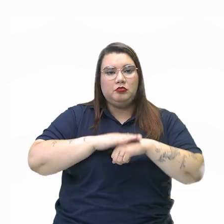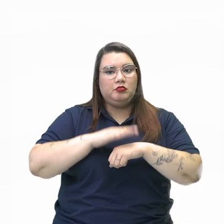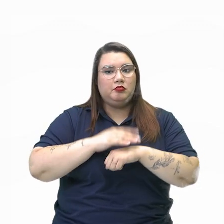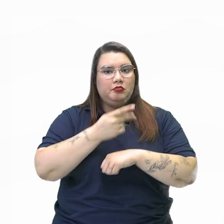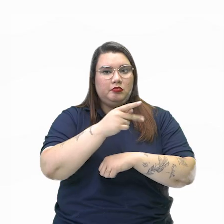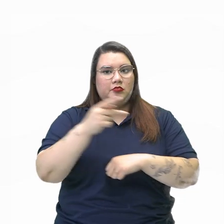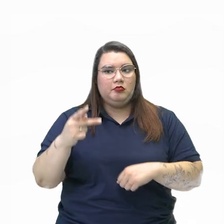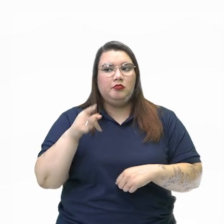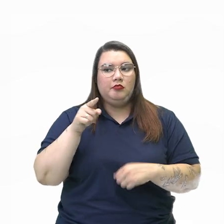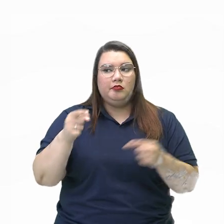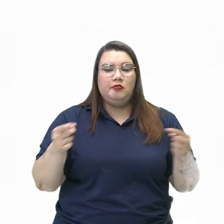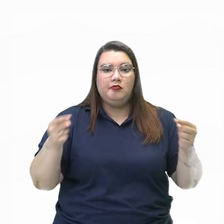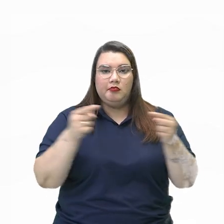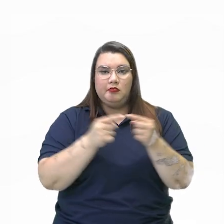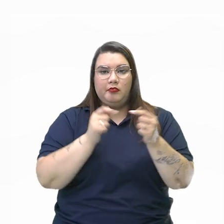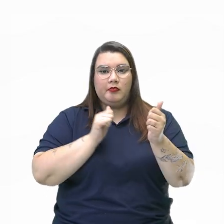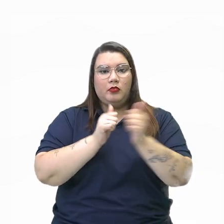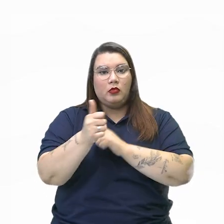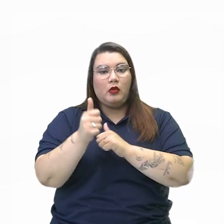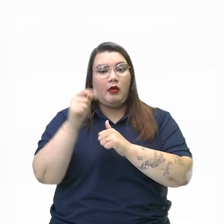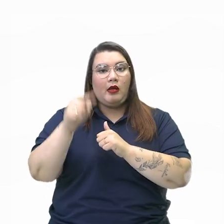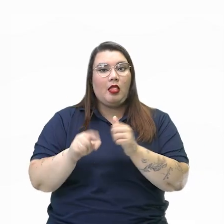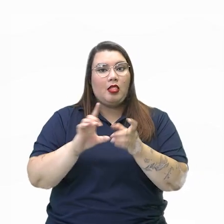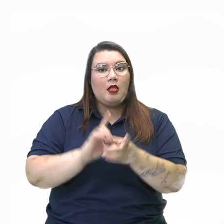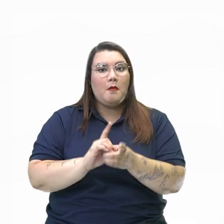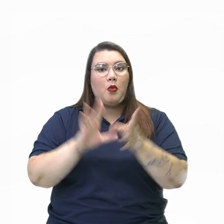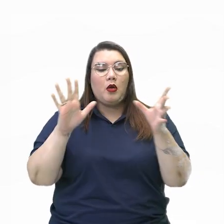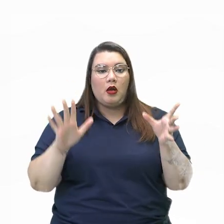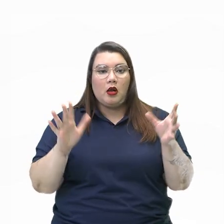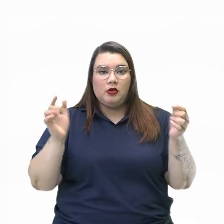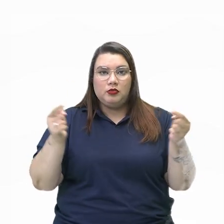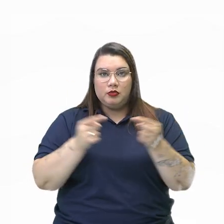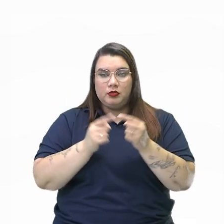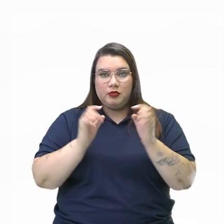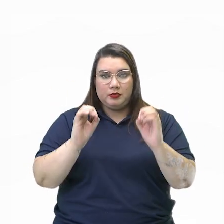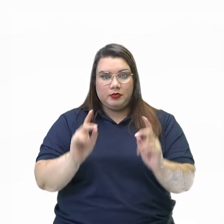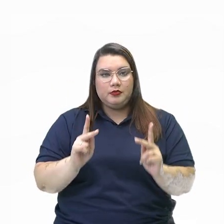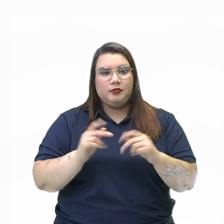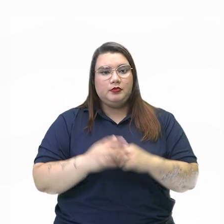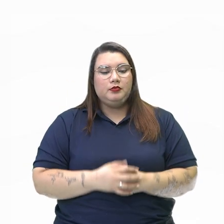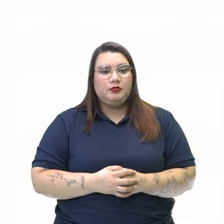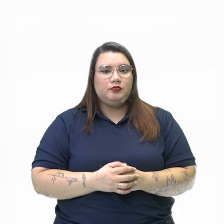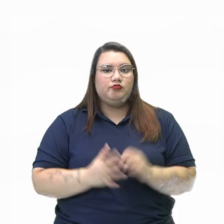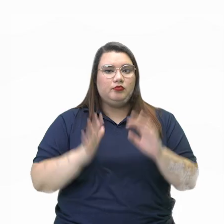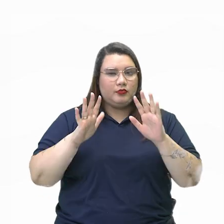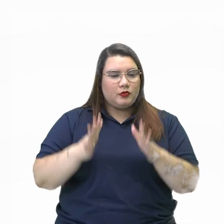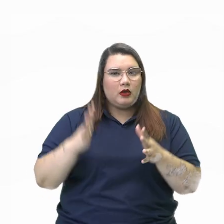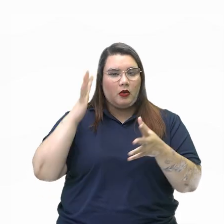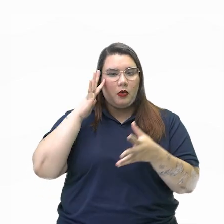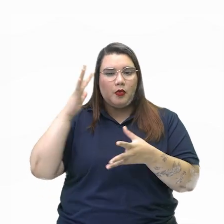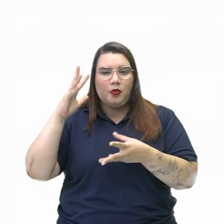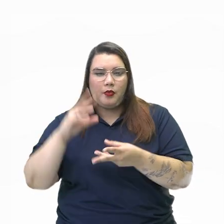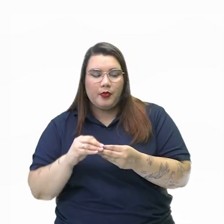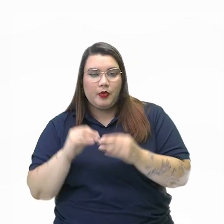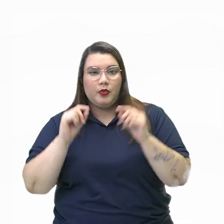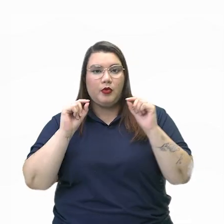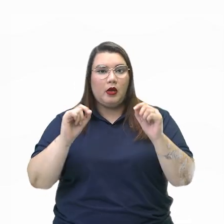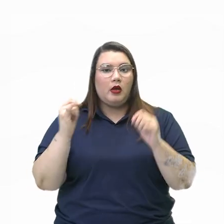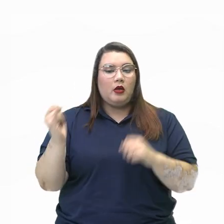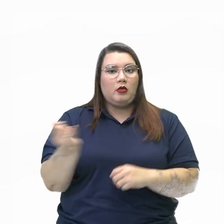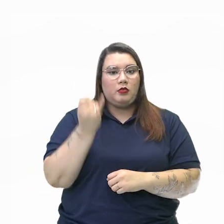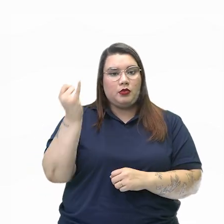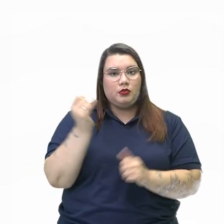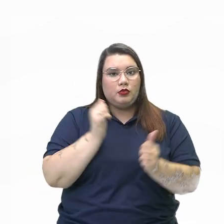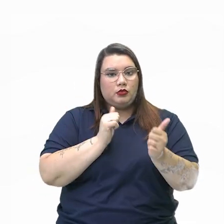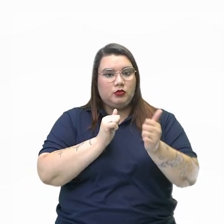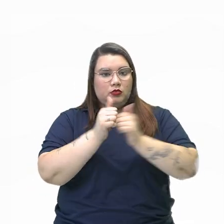o esporte muito democrático, ok? Muito bem, a gente conseguiu aí entender a importância do esporte